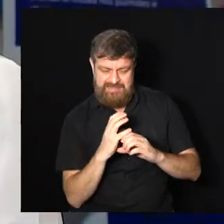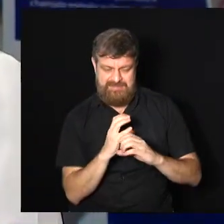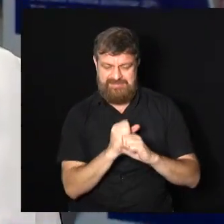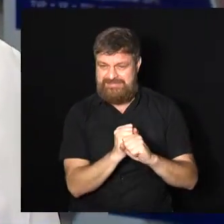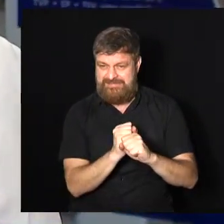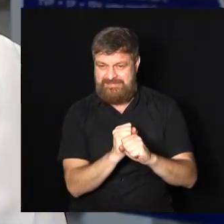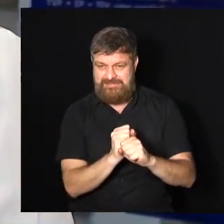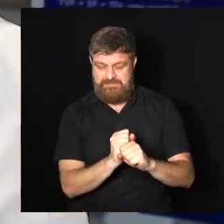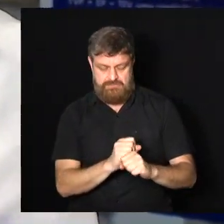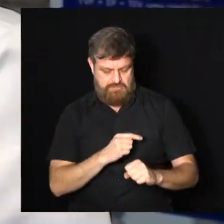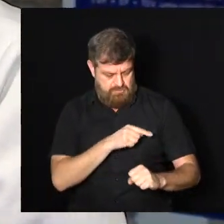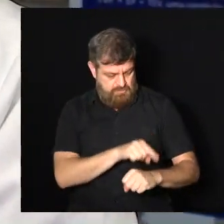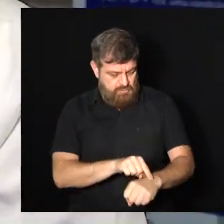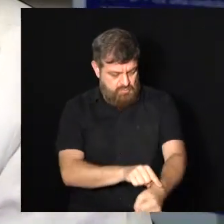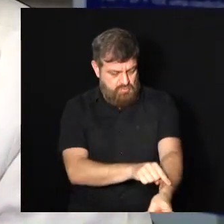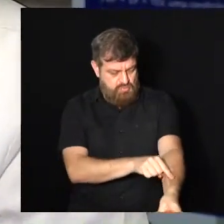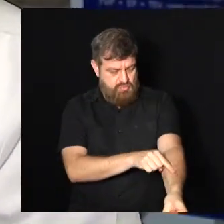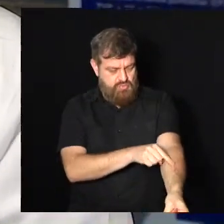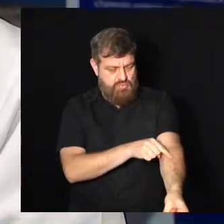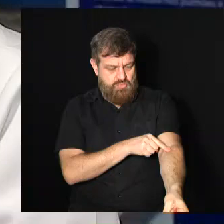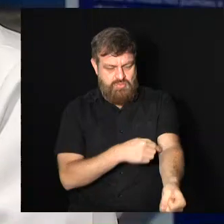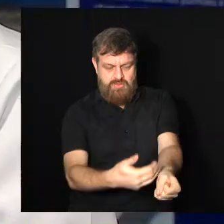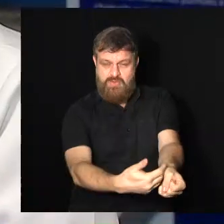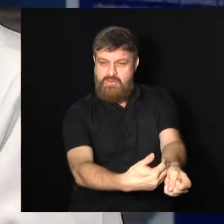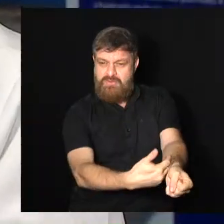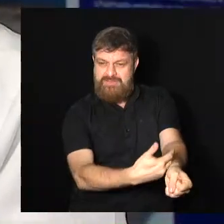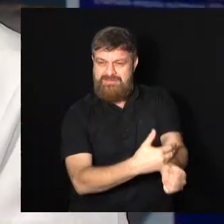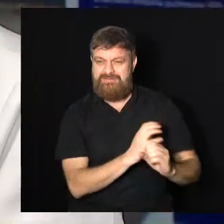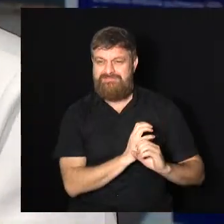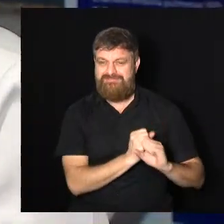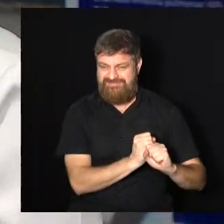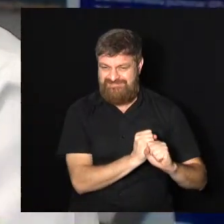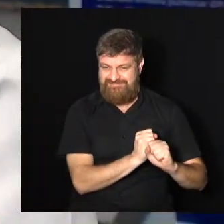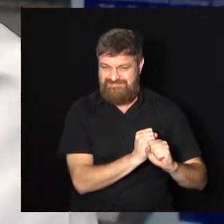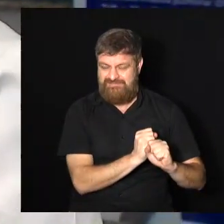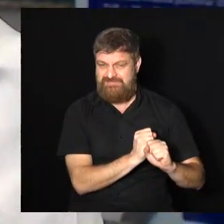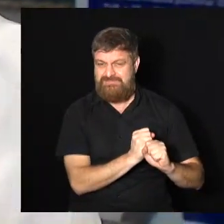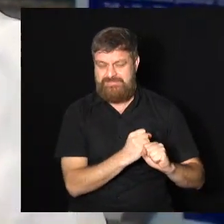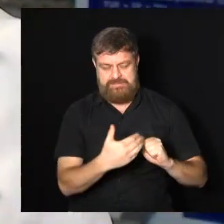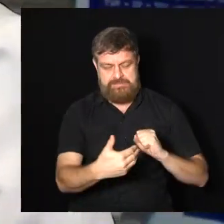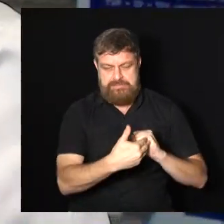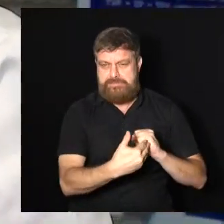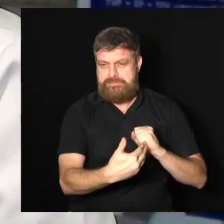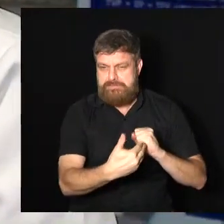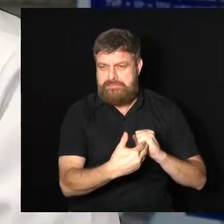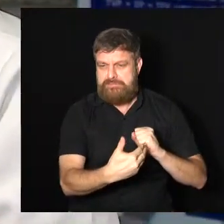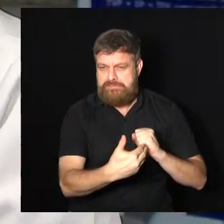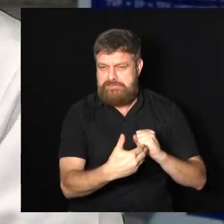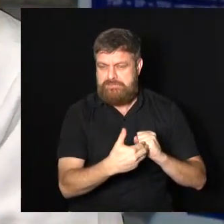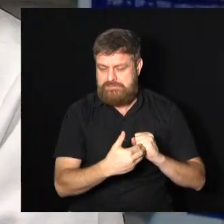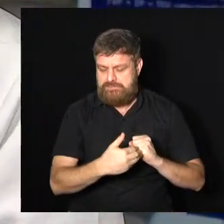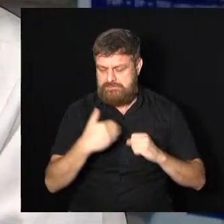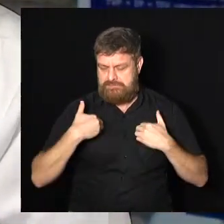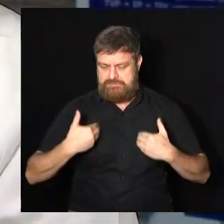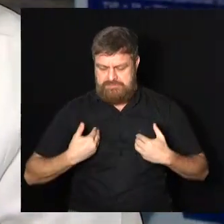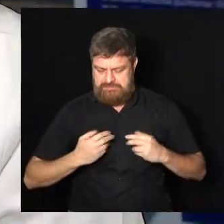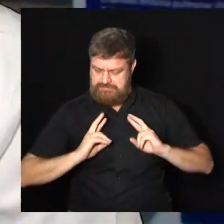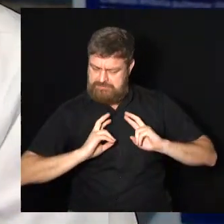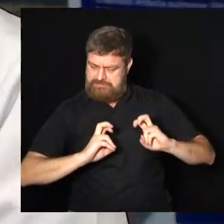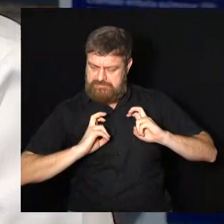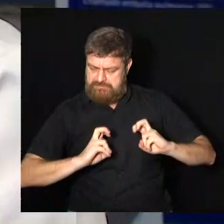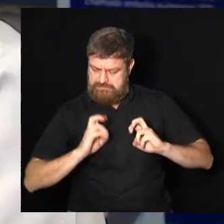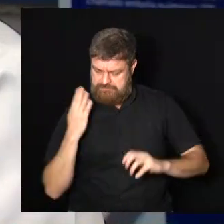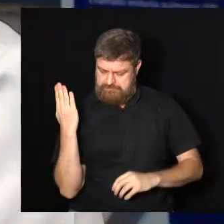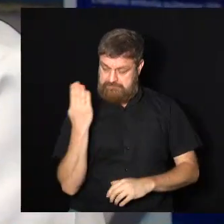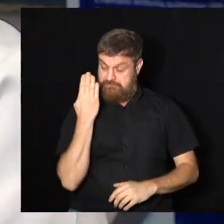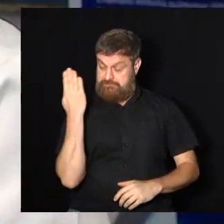nas artérias ou veias do corpo, né? Isso leva a uma obstrução do fluxo sanguíneo com vários sintomas para o paciente. Como